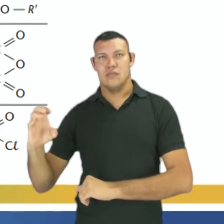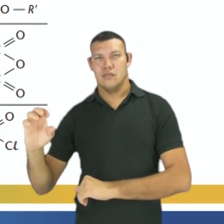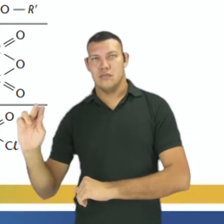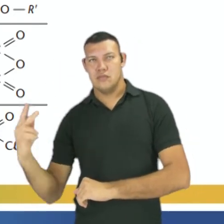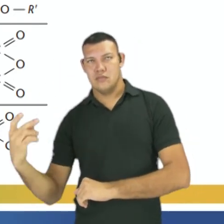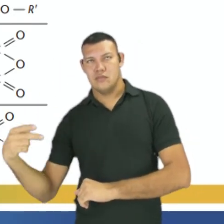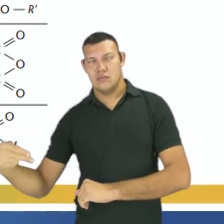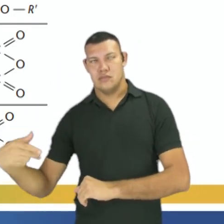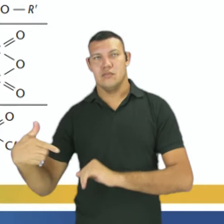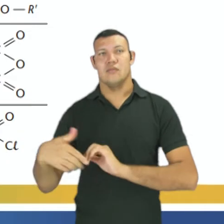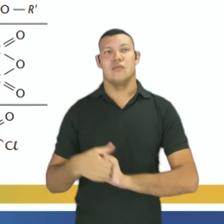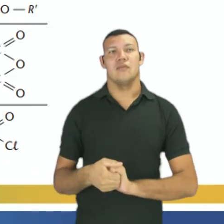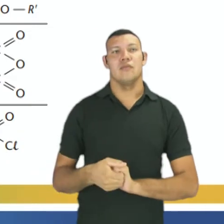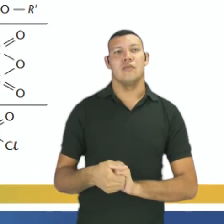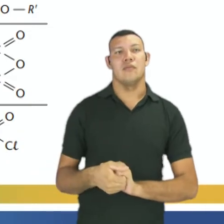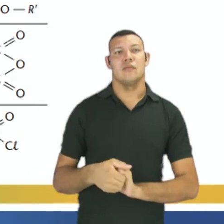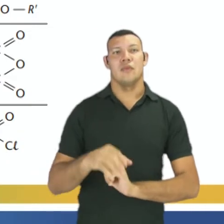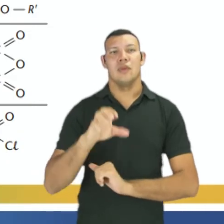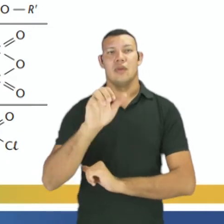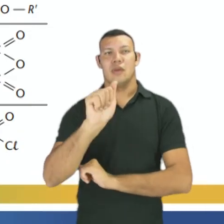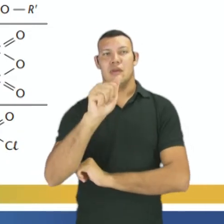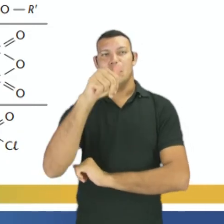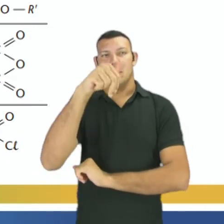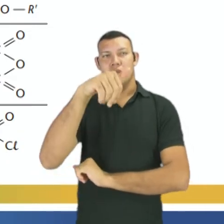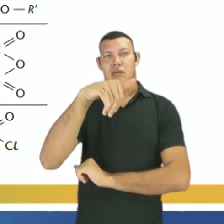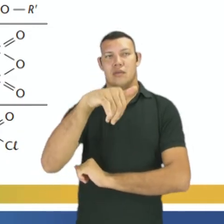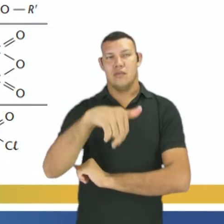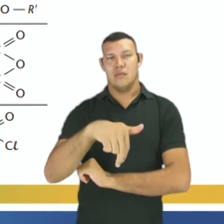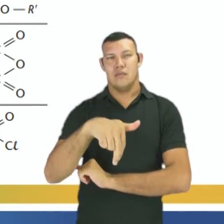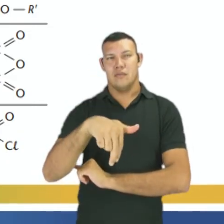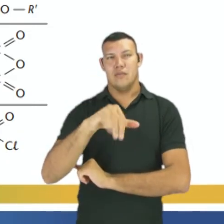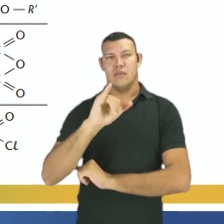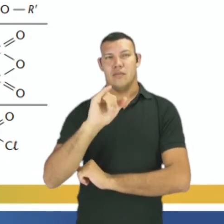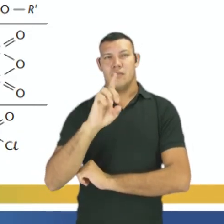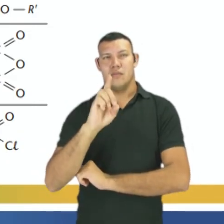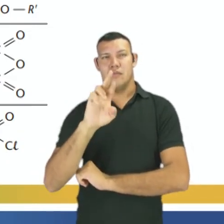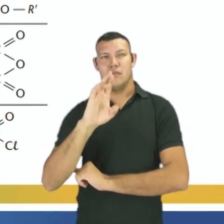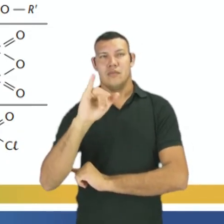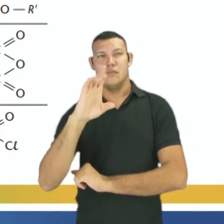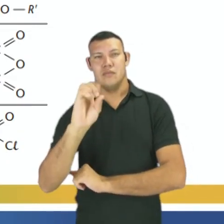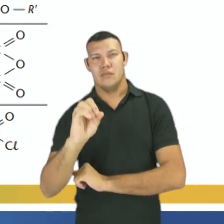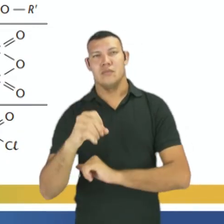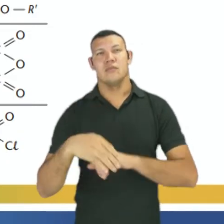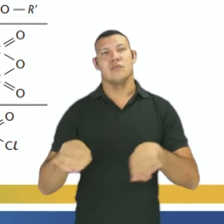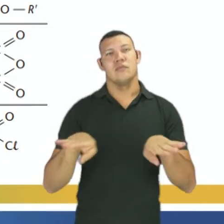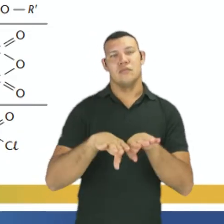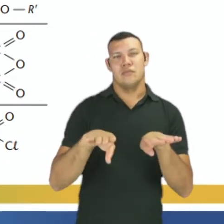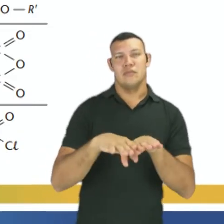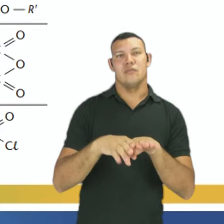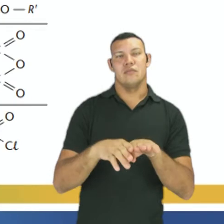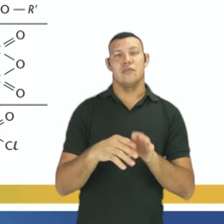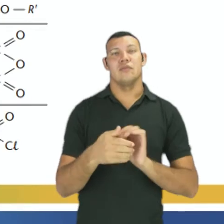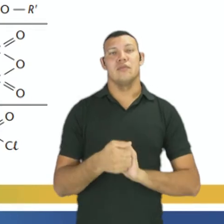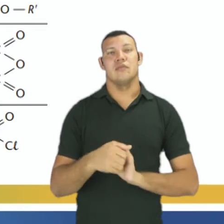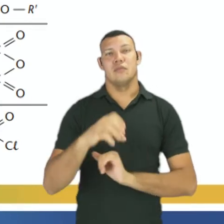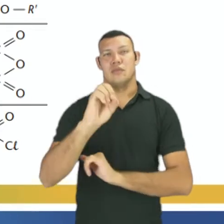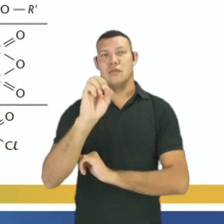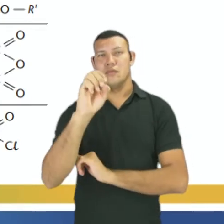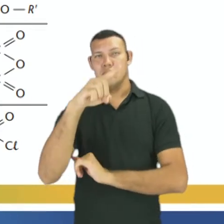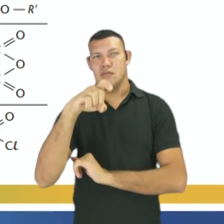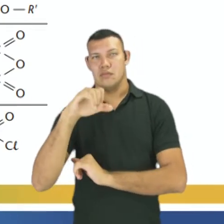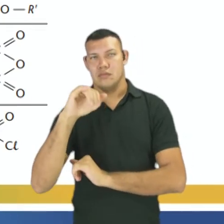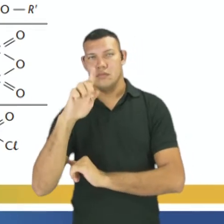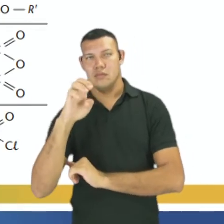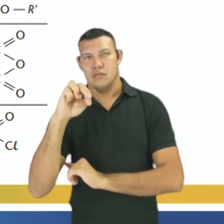Logo em seguida, nós temos o anidrido também, que é outro tipo de função oxigenada. E nós temos